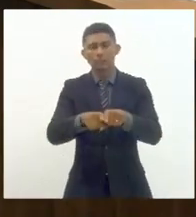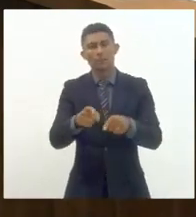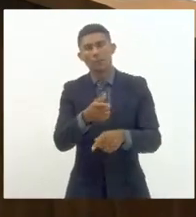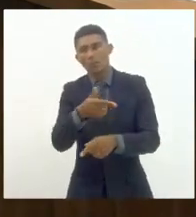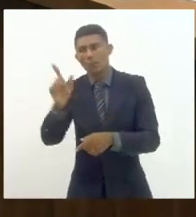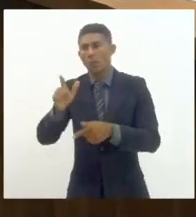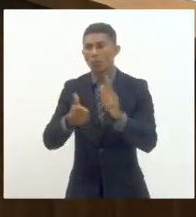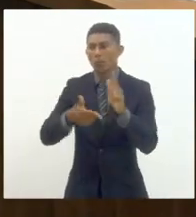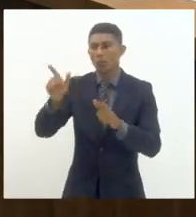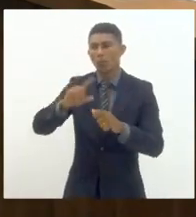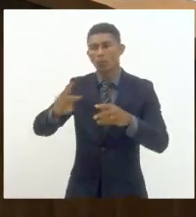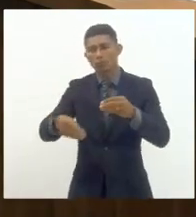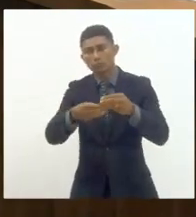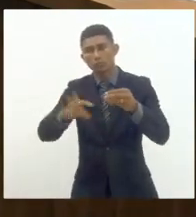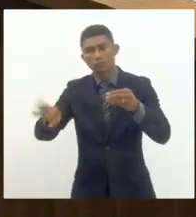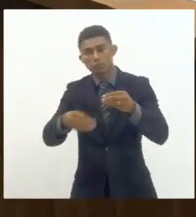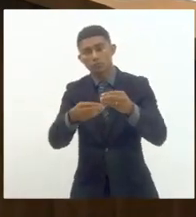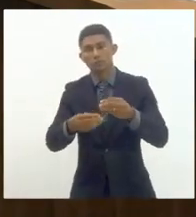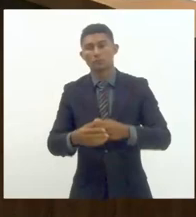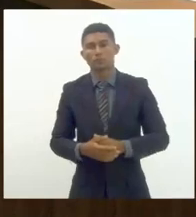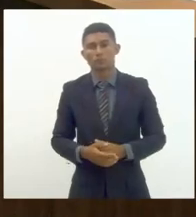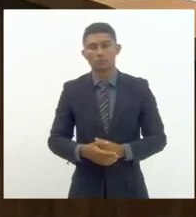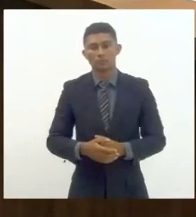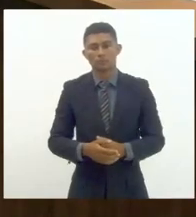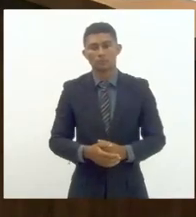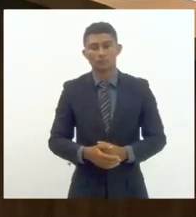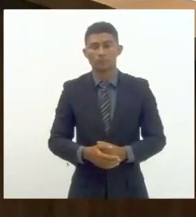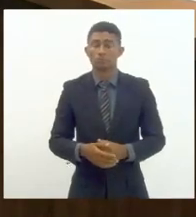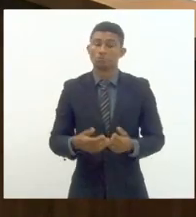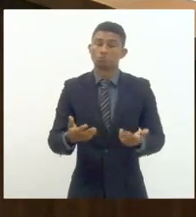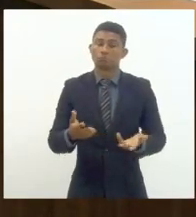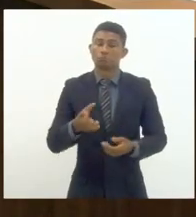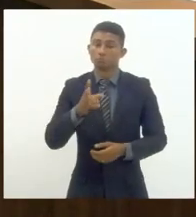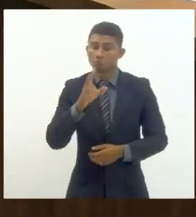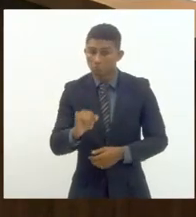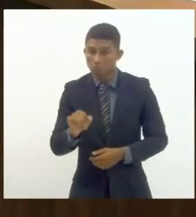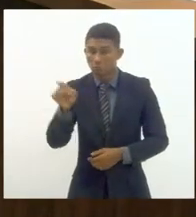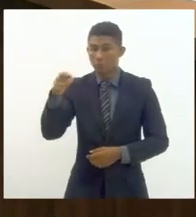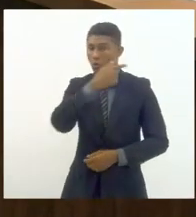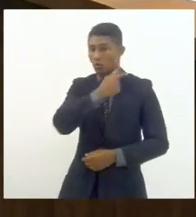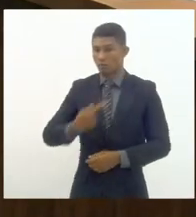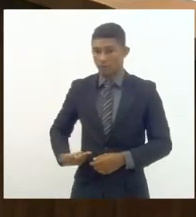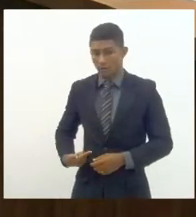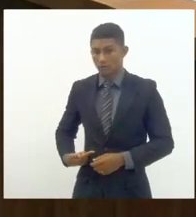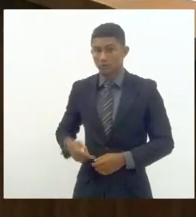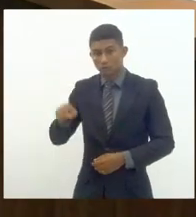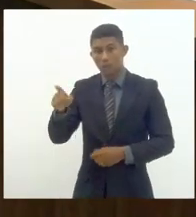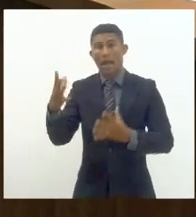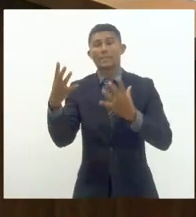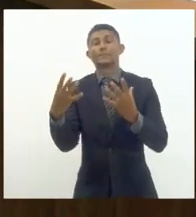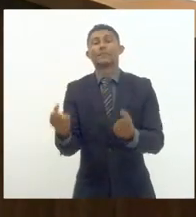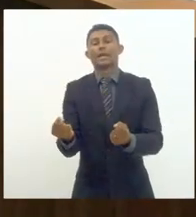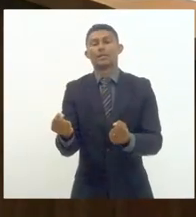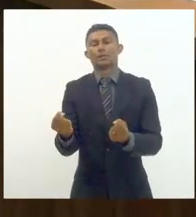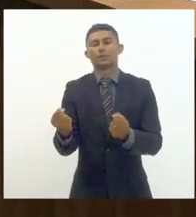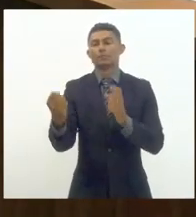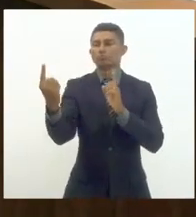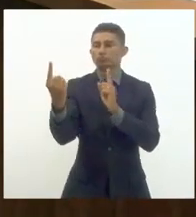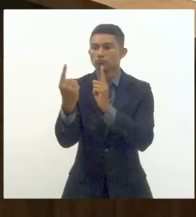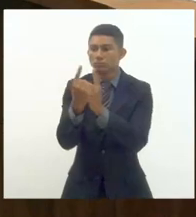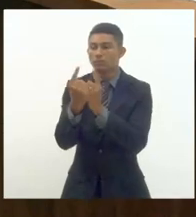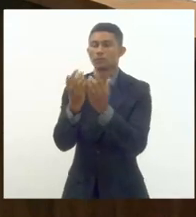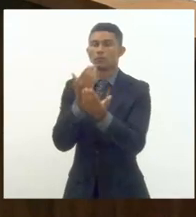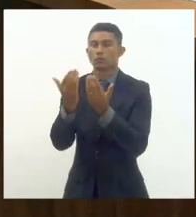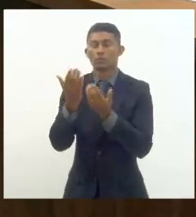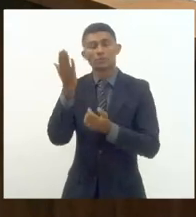senhor presidente, e, claro, se o governo se propor a discutir conosco, né, porque a gente sabe que esse